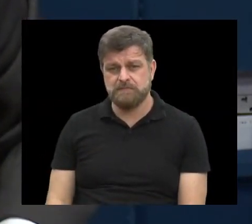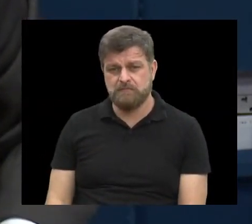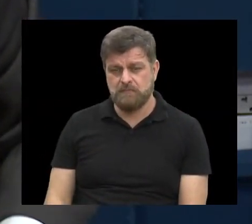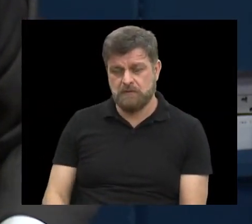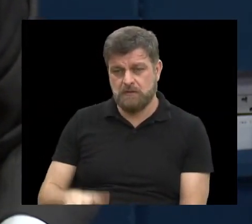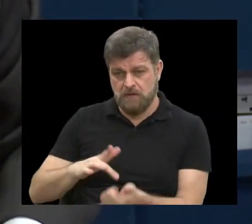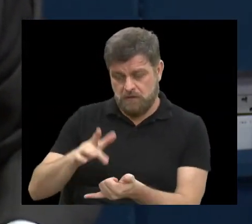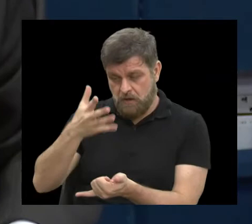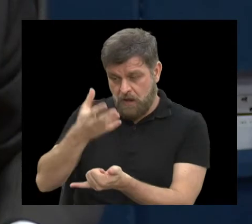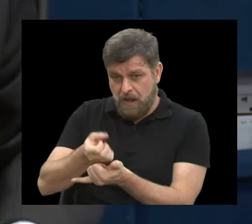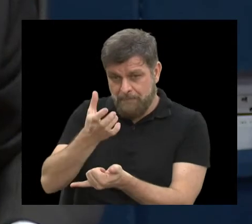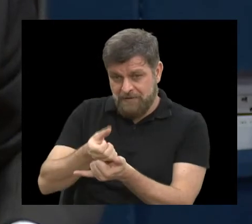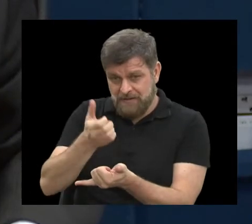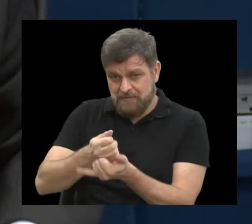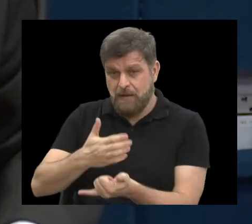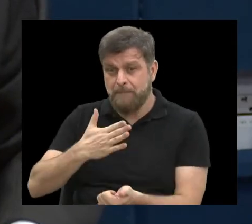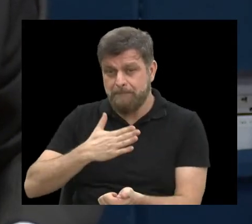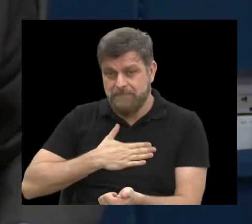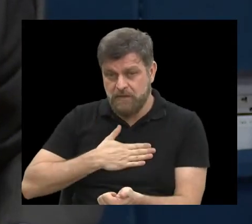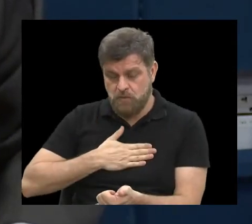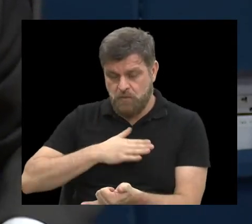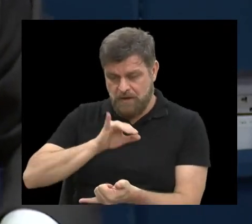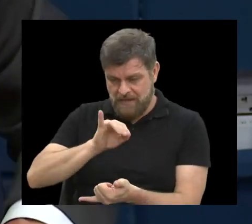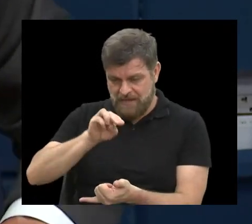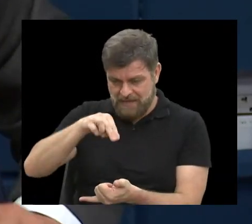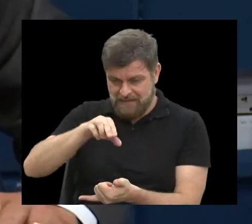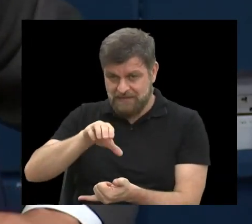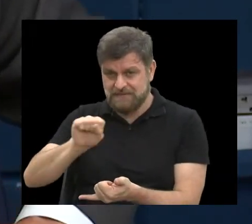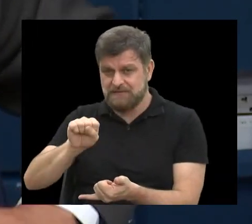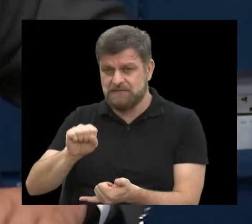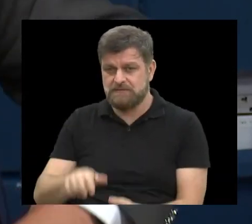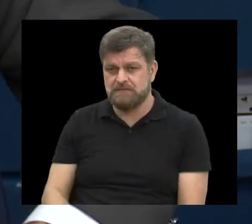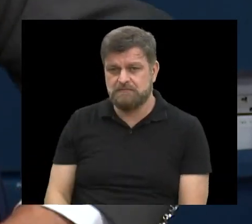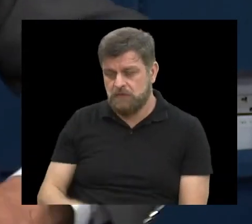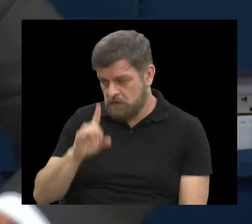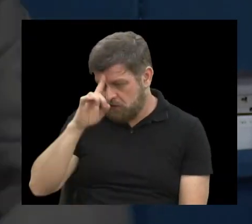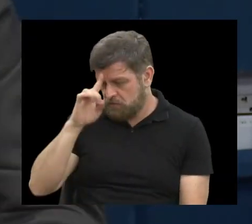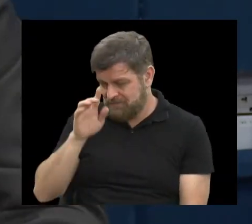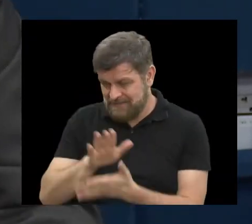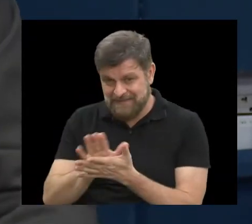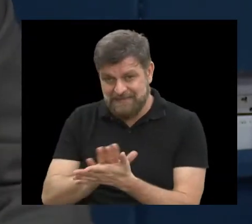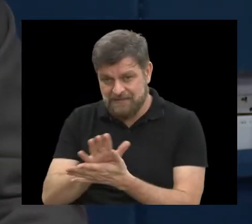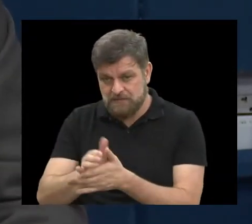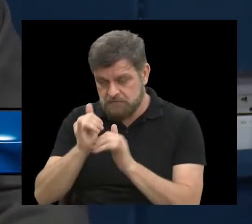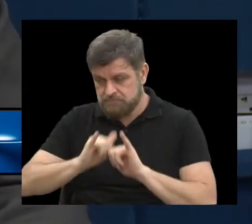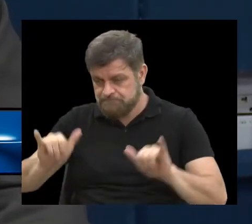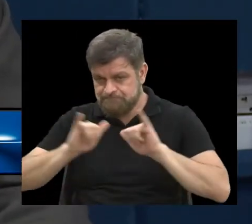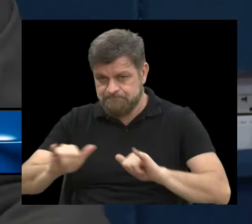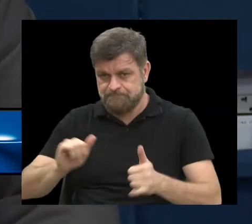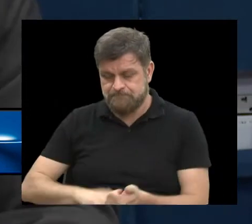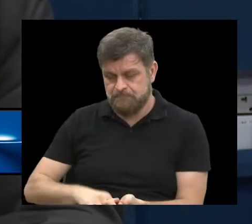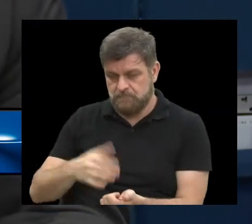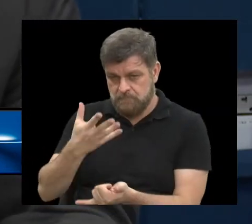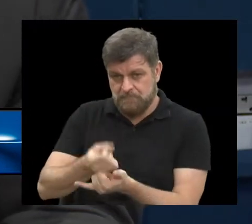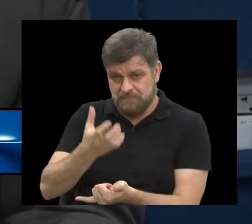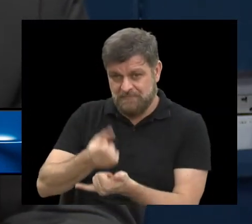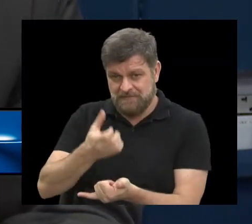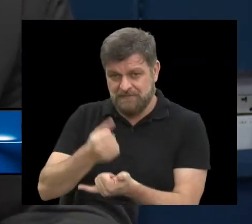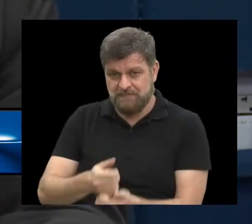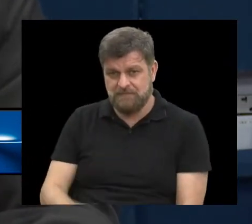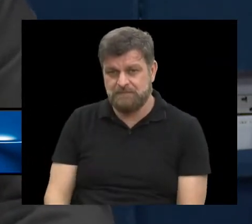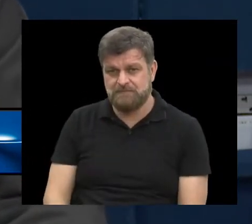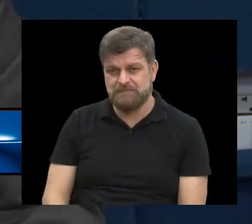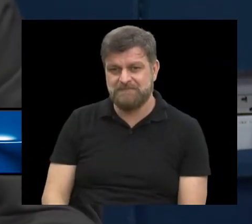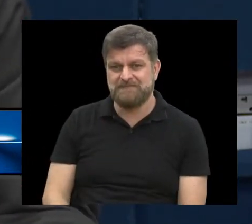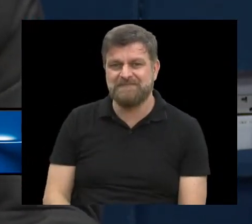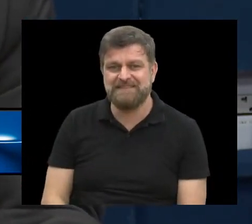aplicativo que você colocou aqui, do meu INSS, nossa, sem dúvida alguma, a gente vai começar a acessar ele, porque está chegando o próximo de aposentar